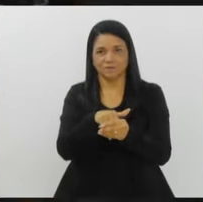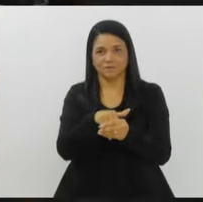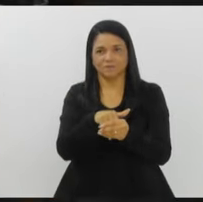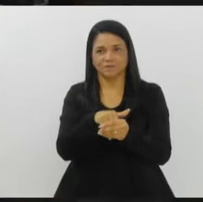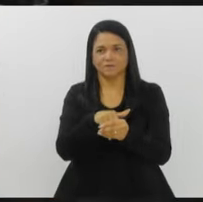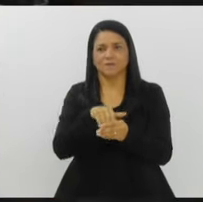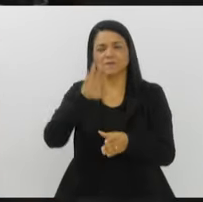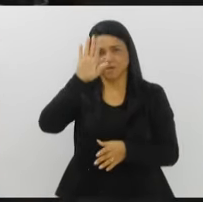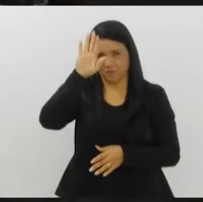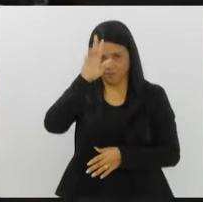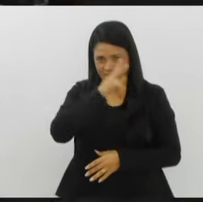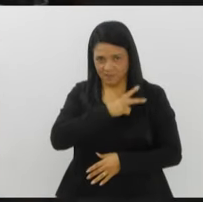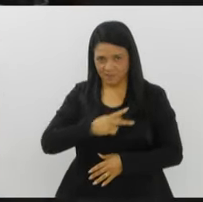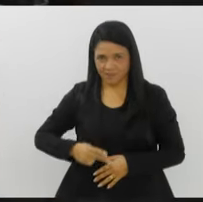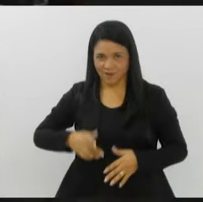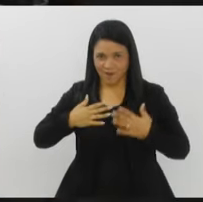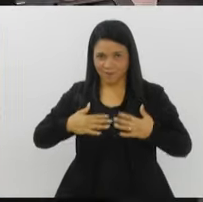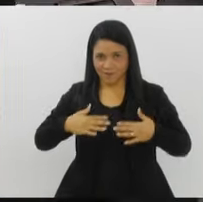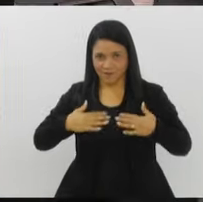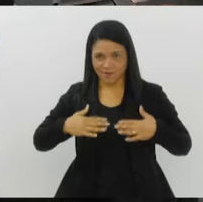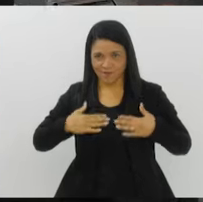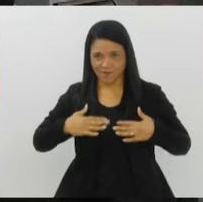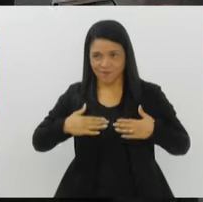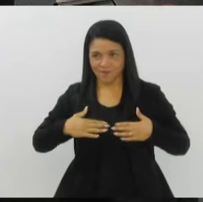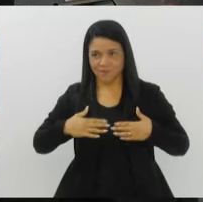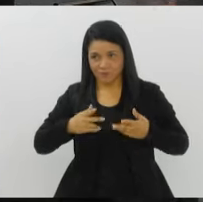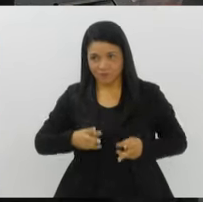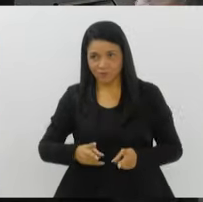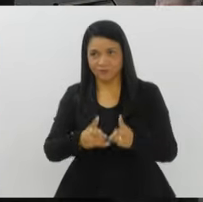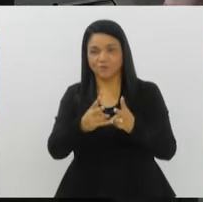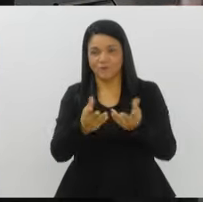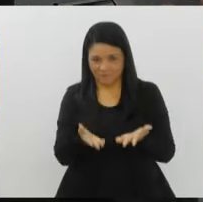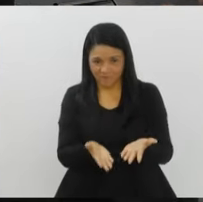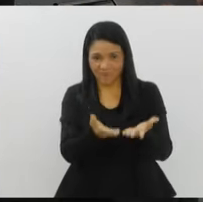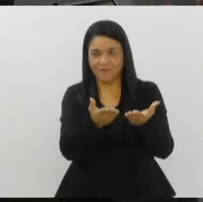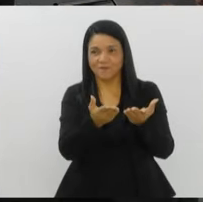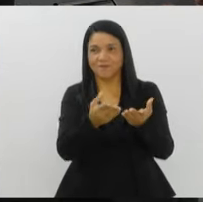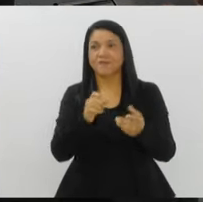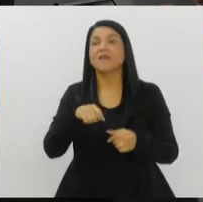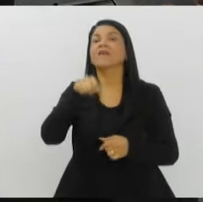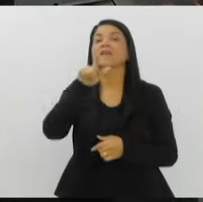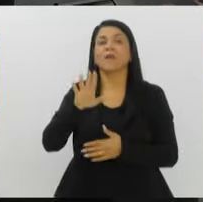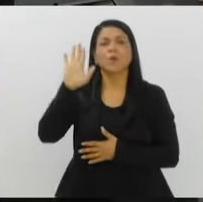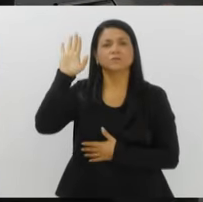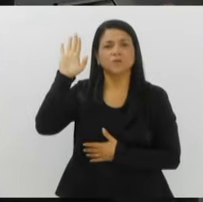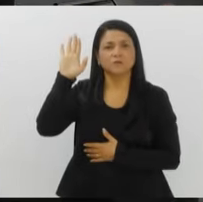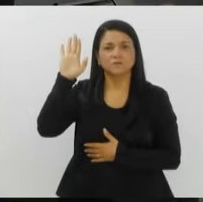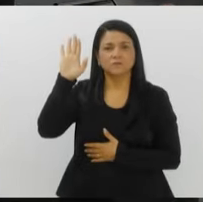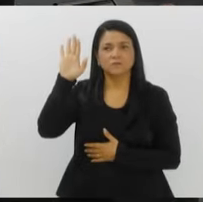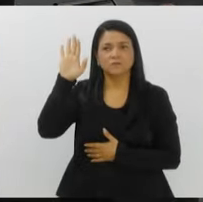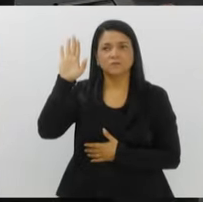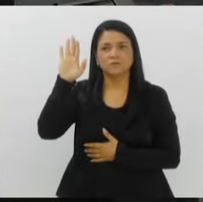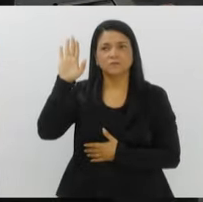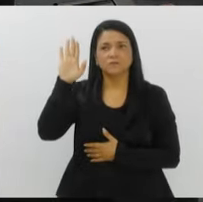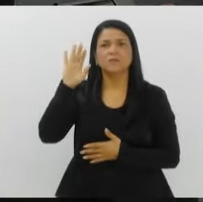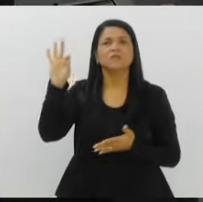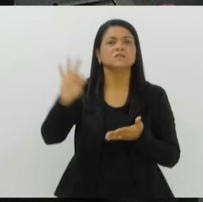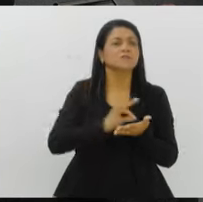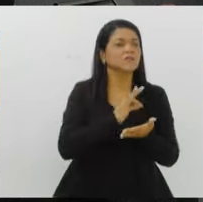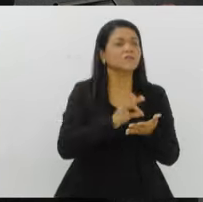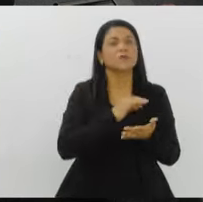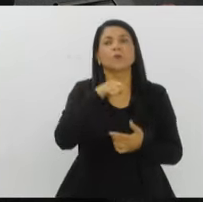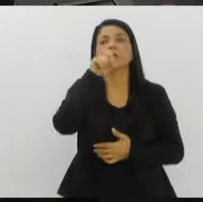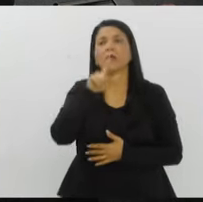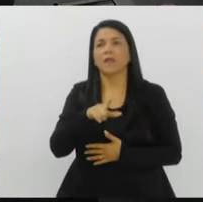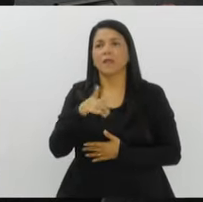Presidente, calma, presidente. Pode proceder, por favor. Quem é o candidato? Quem se inscreveu, por favor? Quem